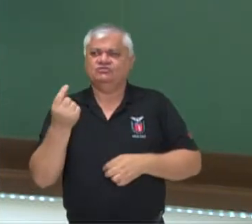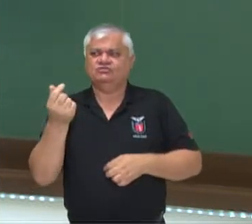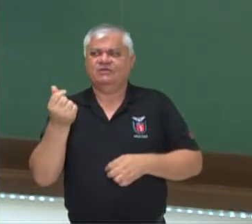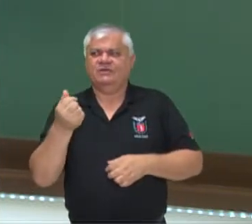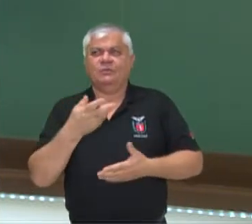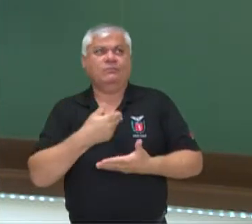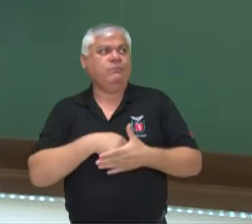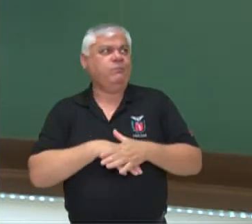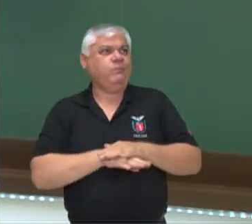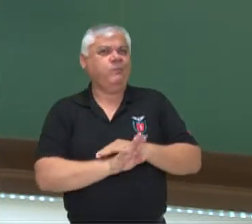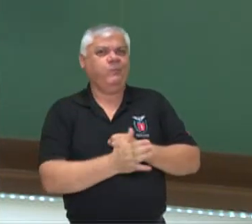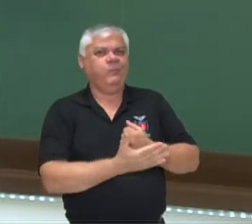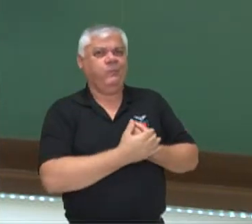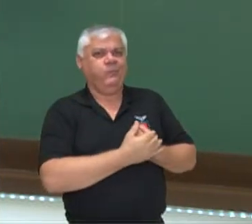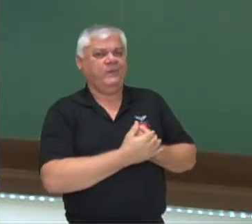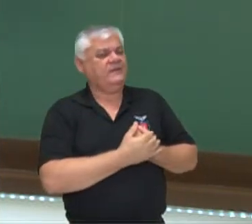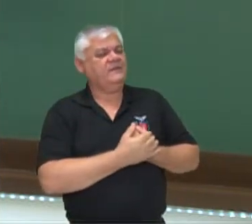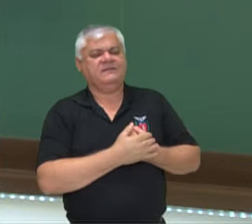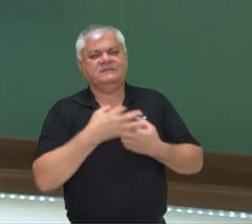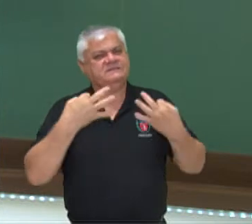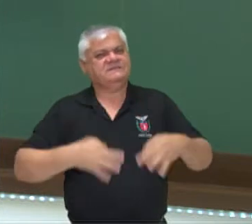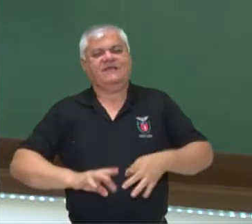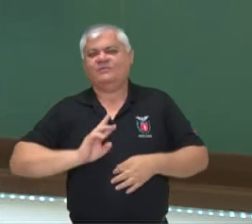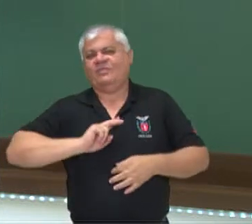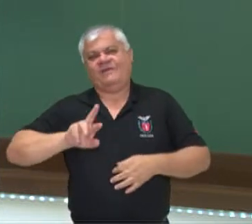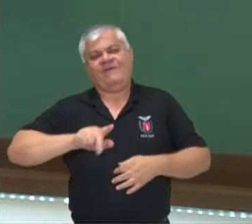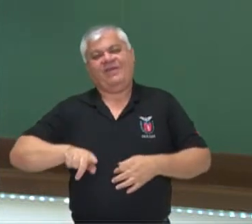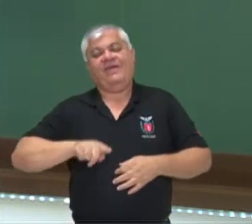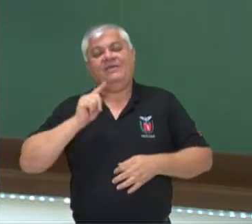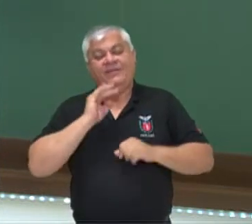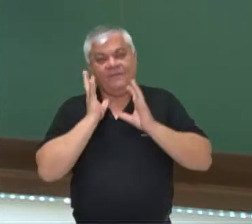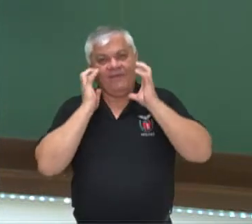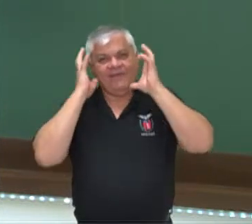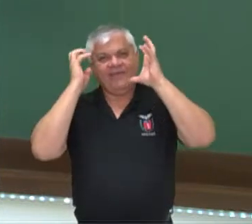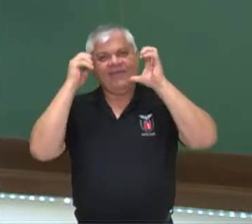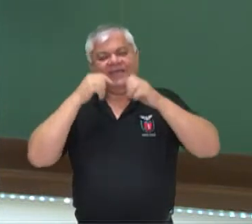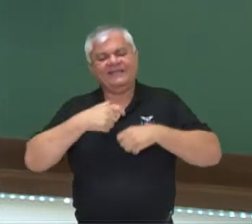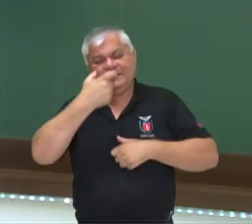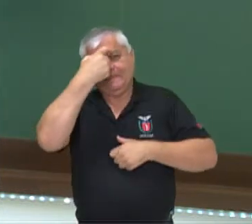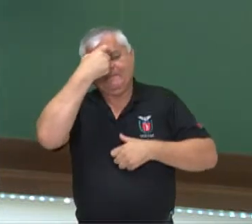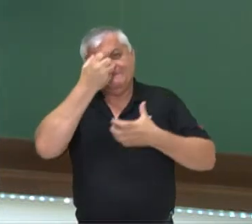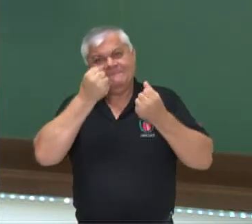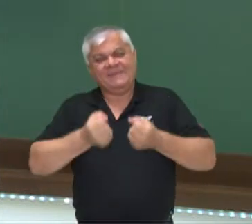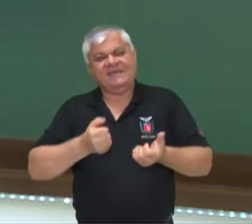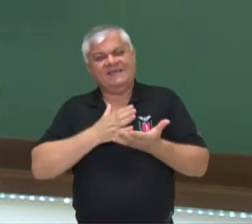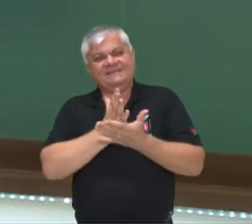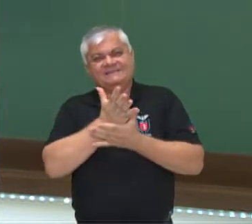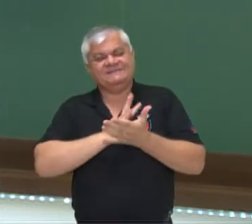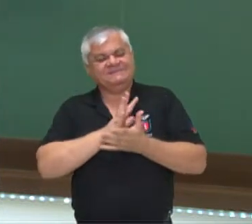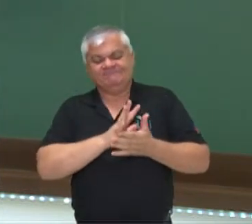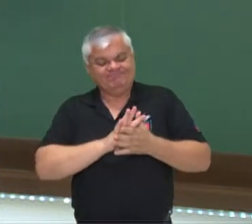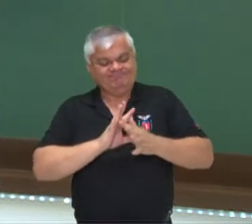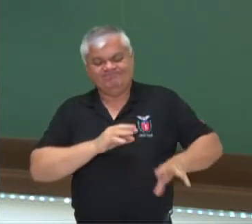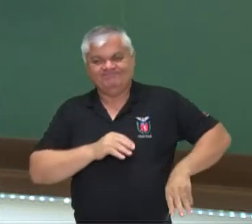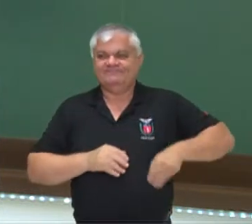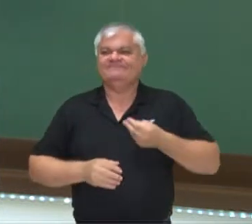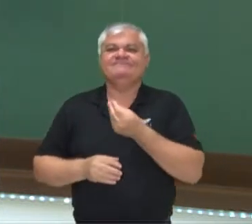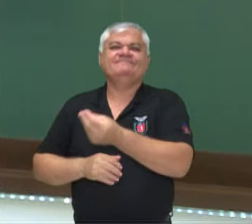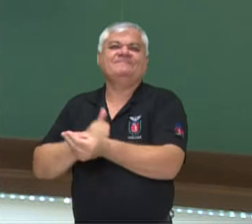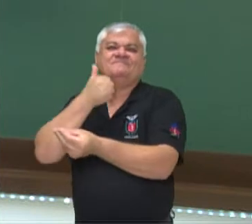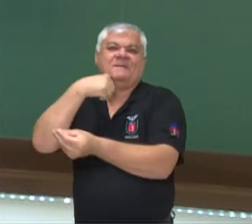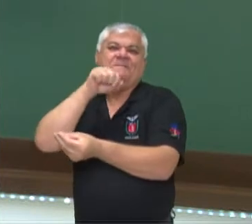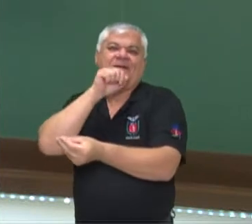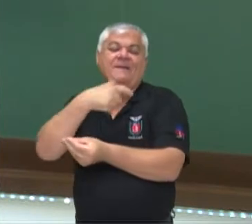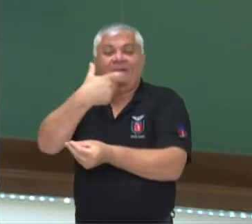um troco, né? Então a Mafalda queria mais os seus valores éticos que estão dentro da gente, que está dentro da Mafalda, dizia para ela que isso